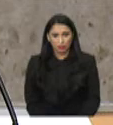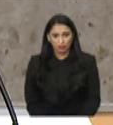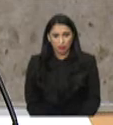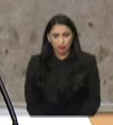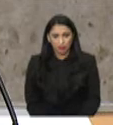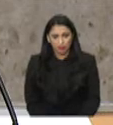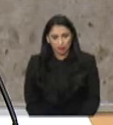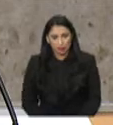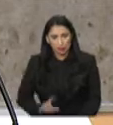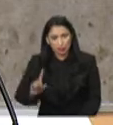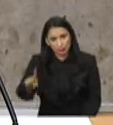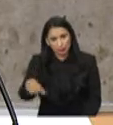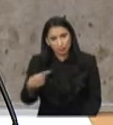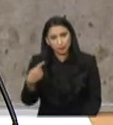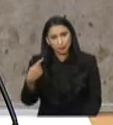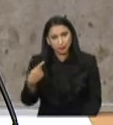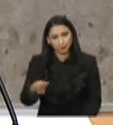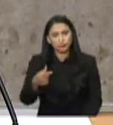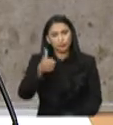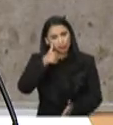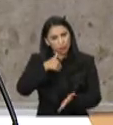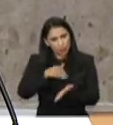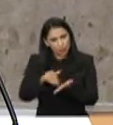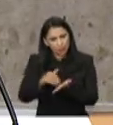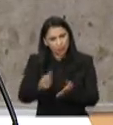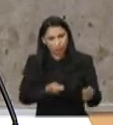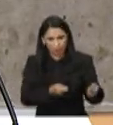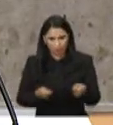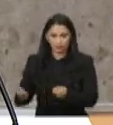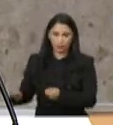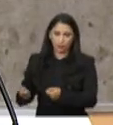depois passaria para secretaria